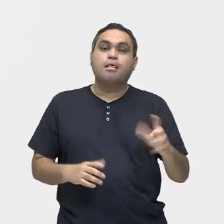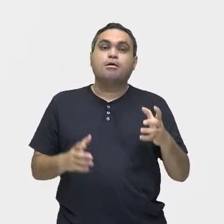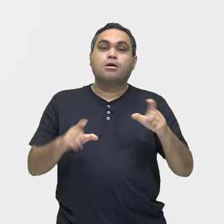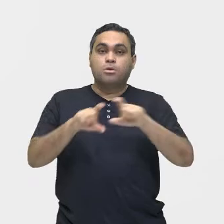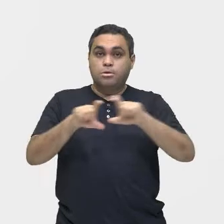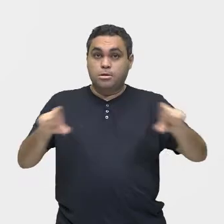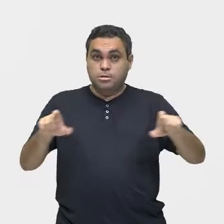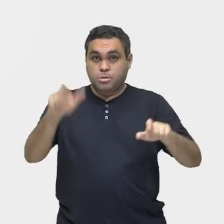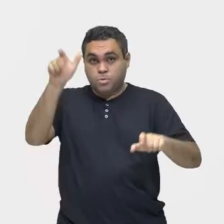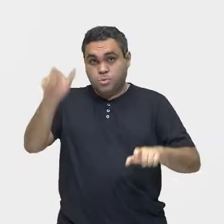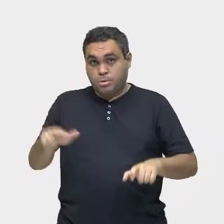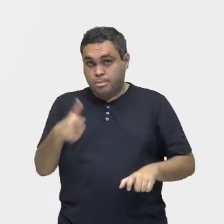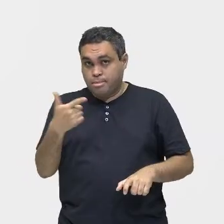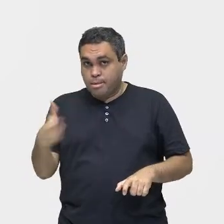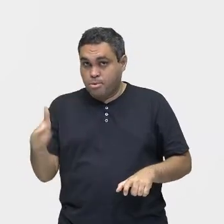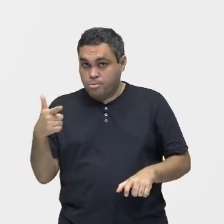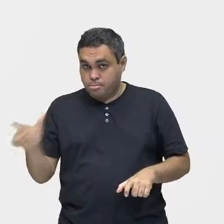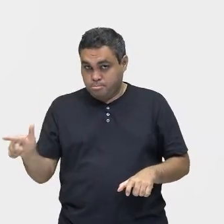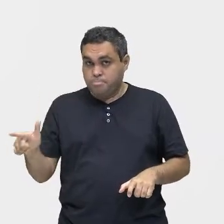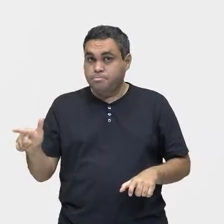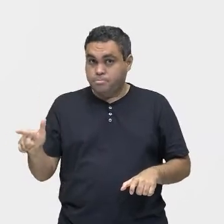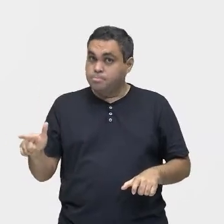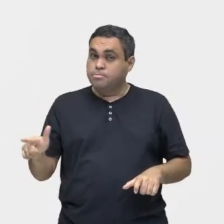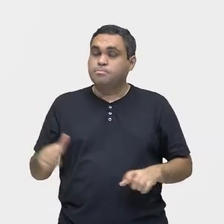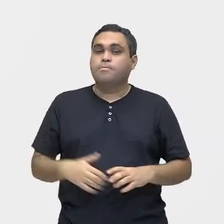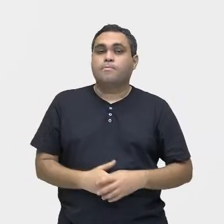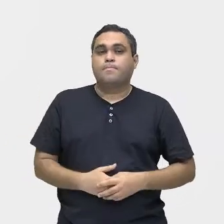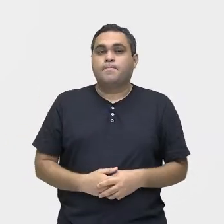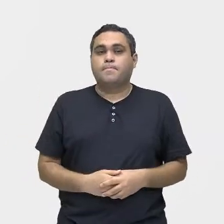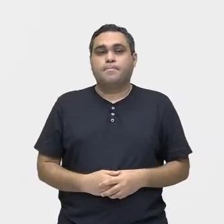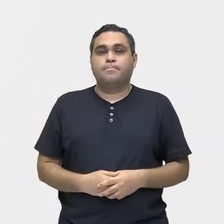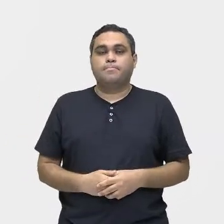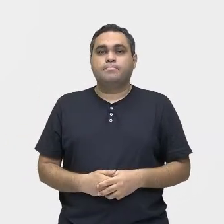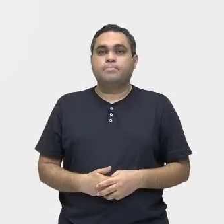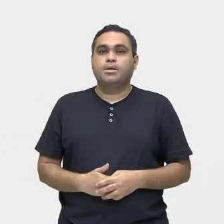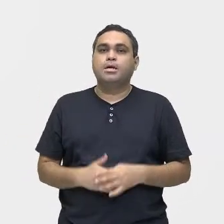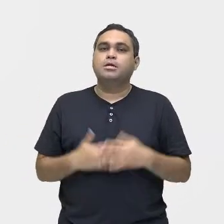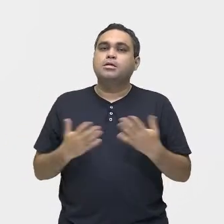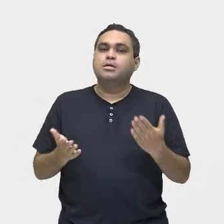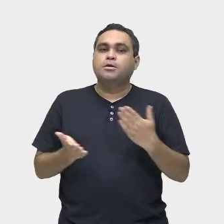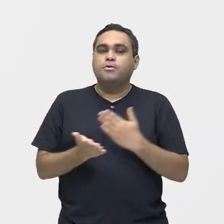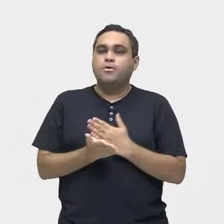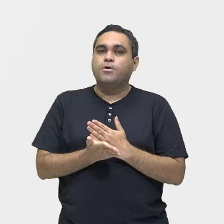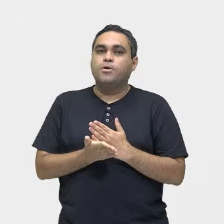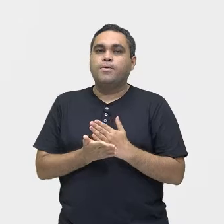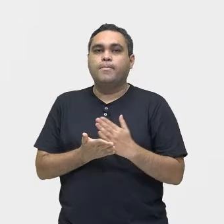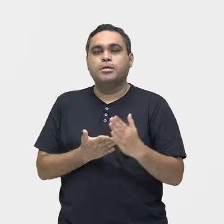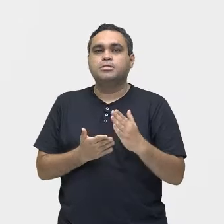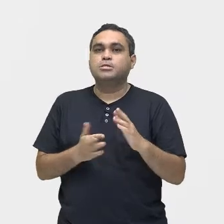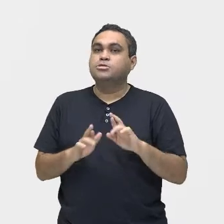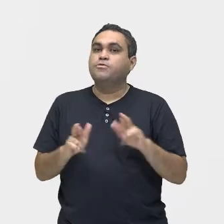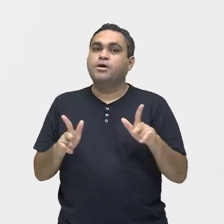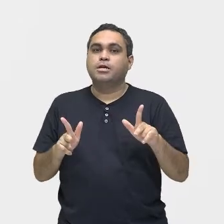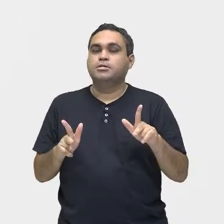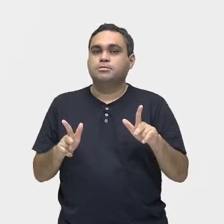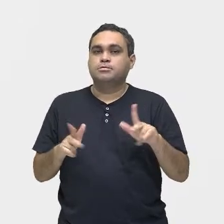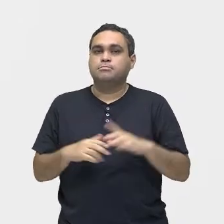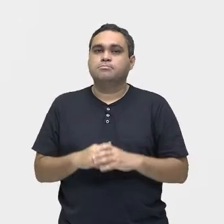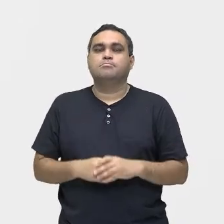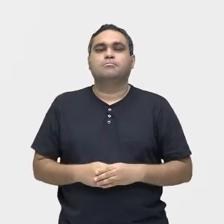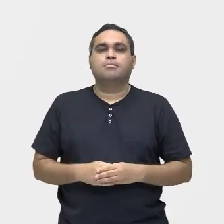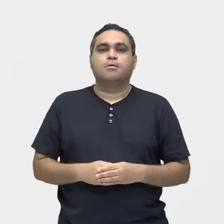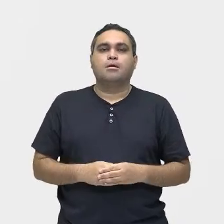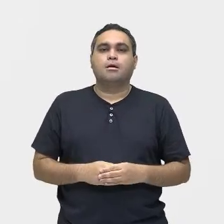então, aquela oração que não possui sujeito. E eu vou começar de um pouquinho diferente. Vou examinar